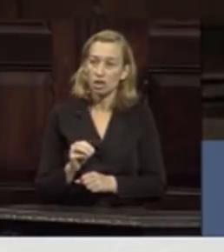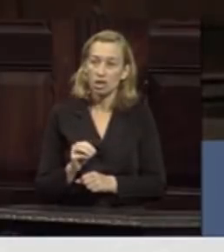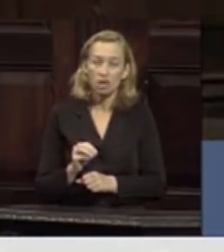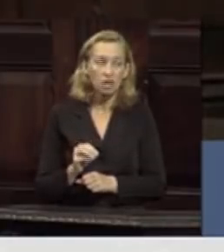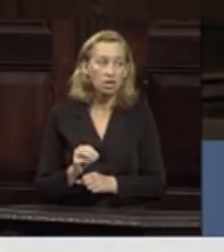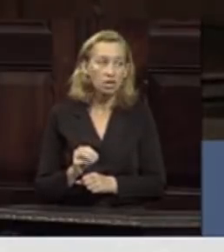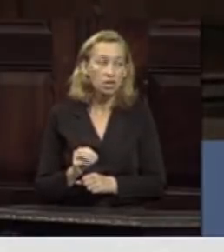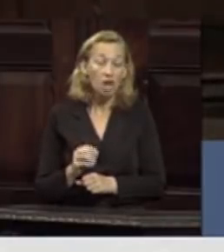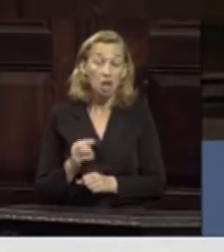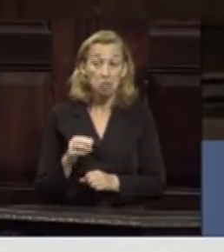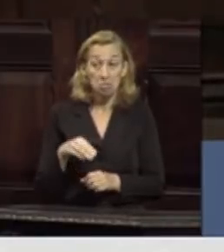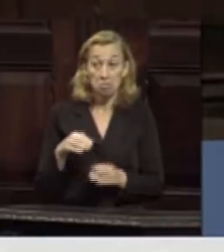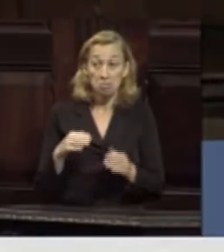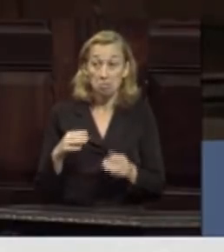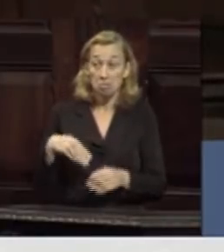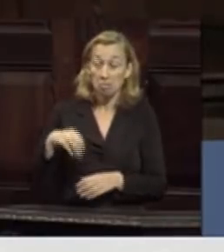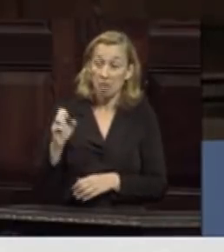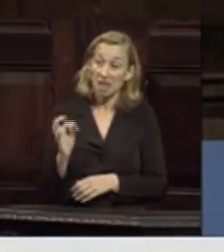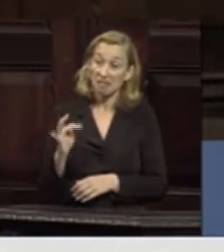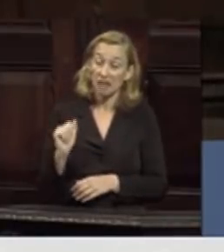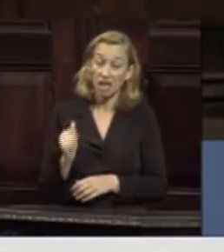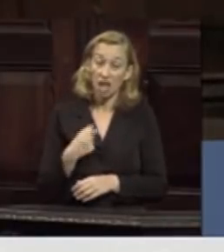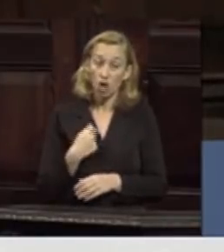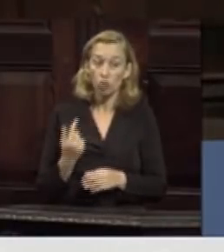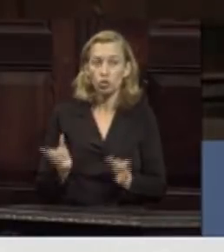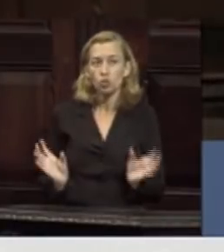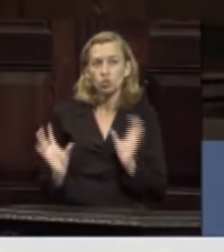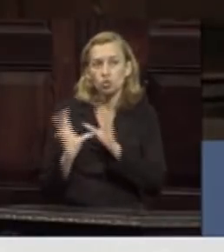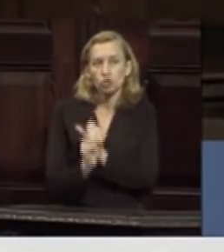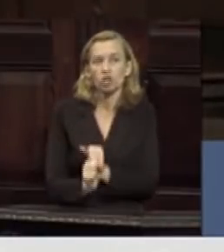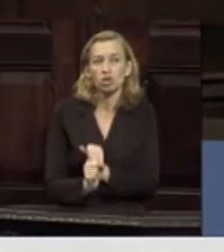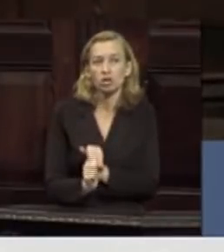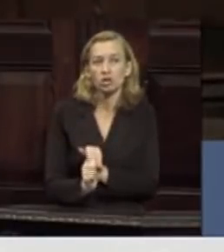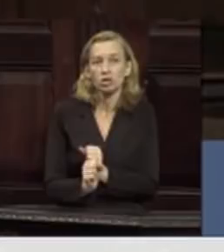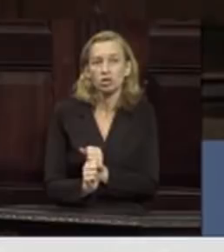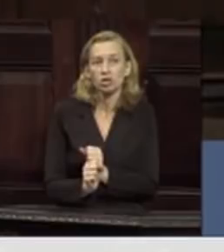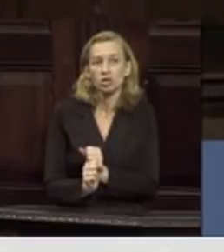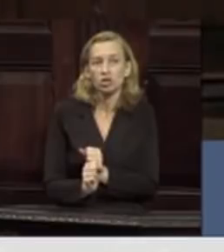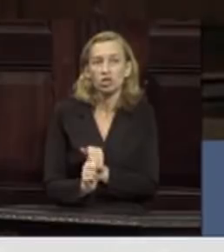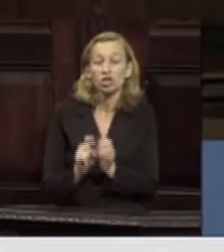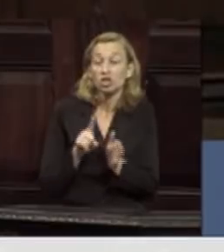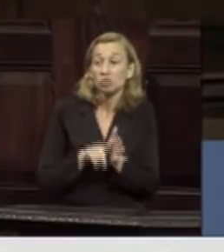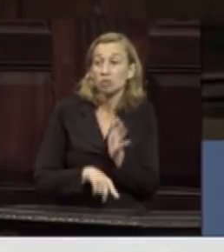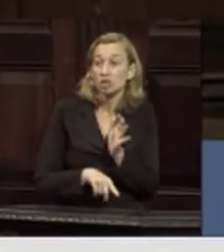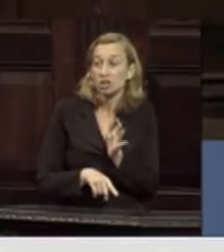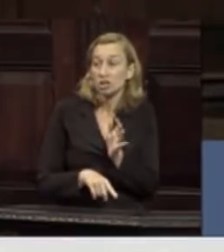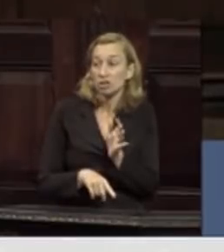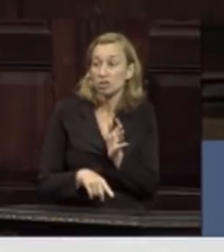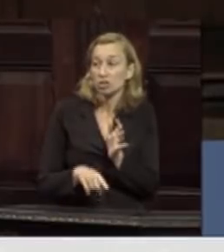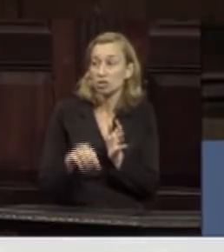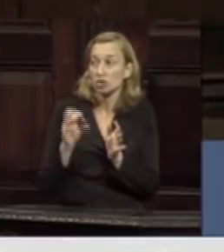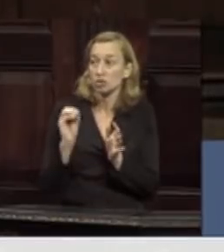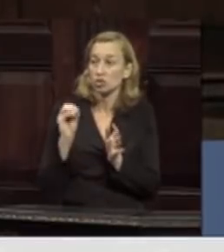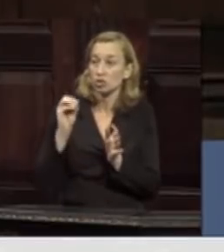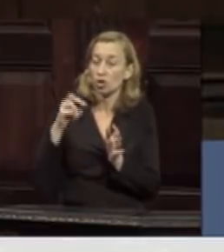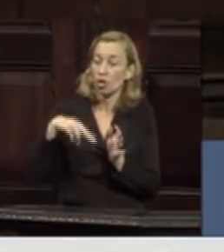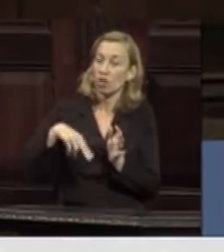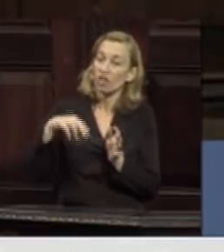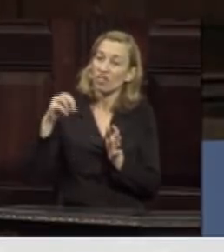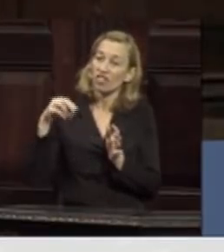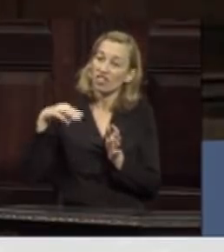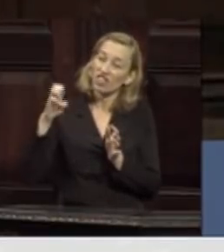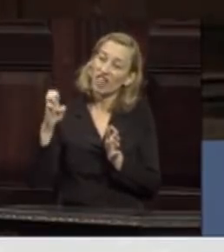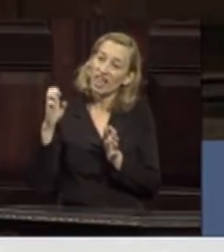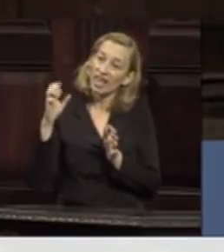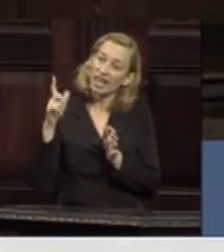Eu estou juntando redução da sonegação, evasão e desperdício fiscal